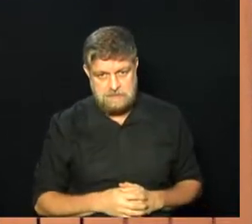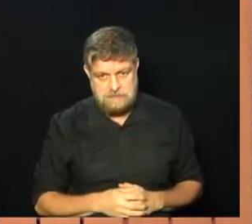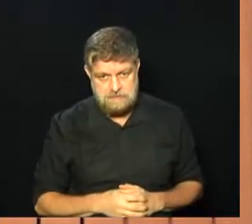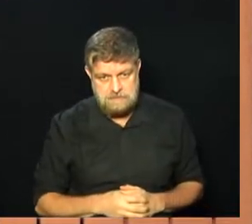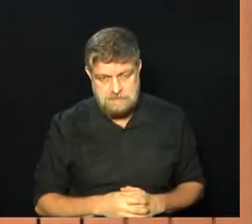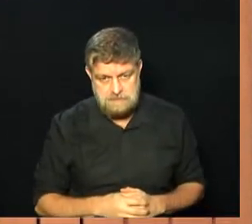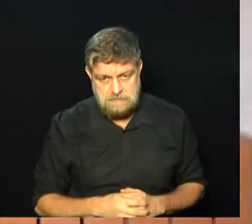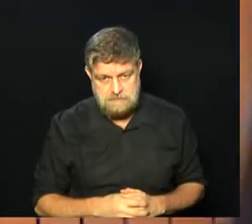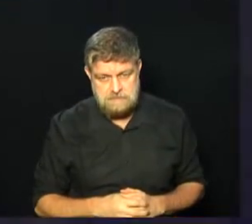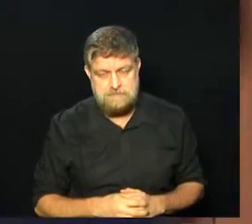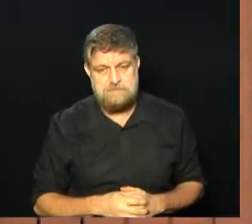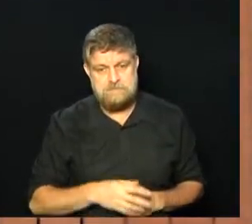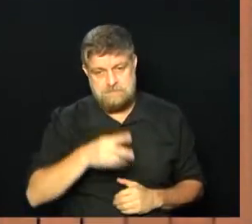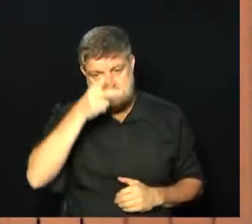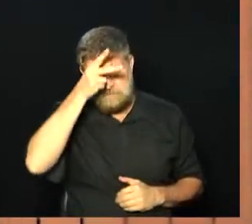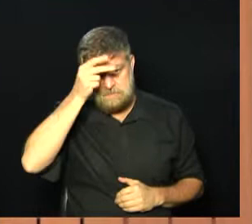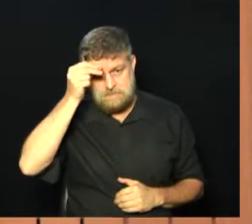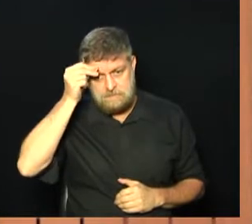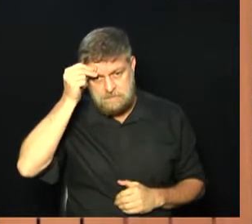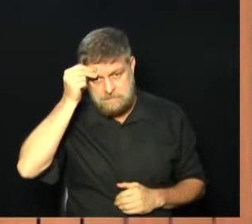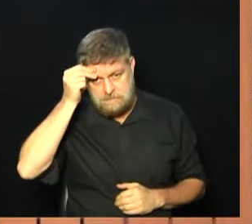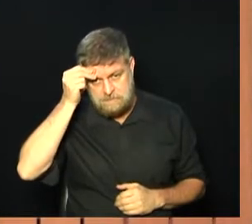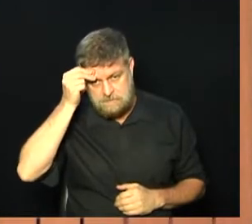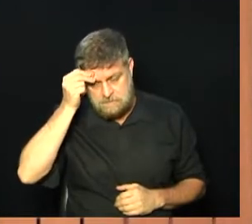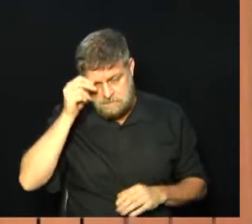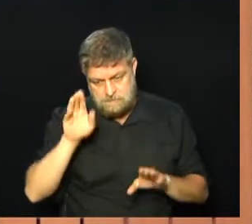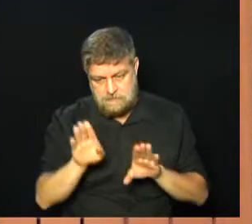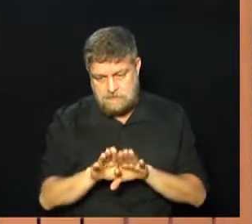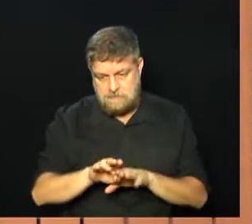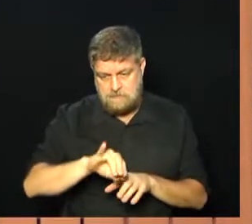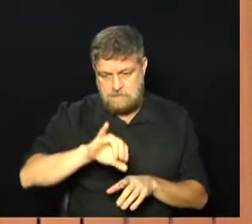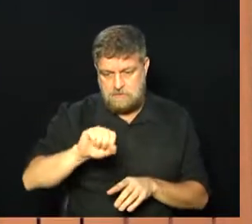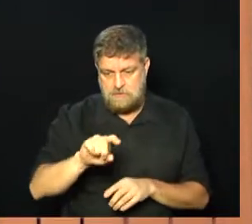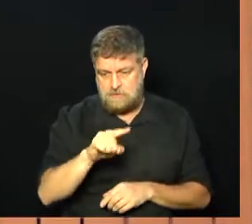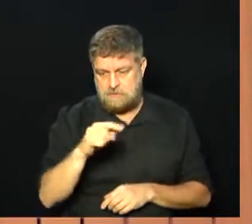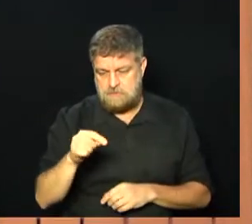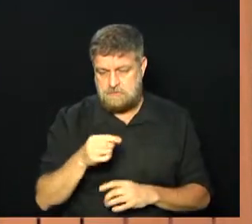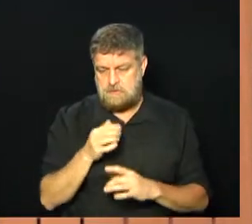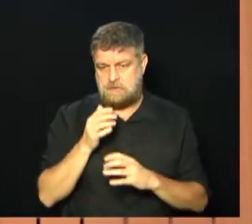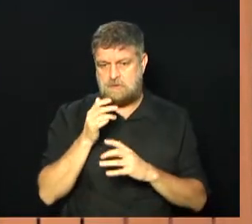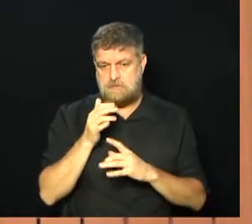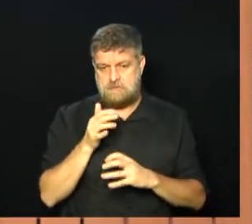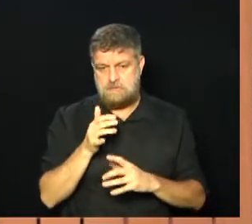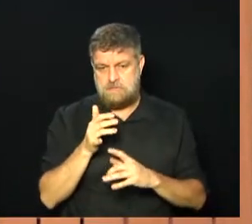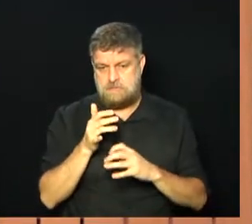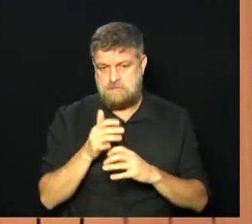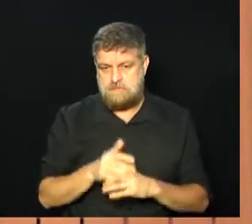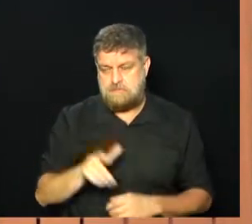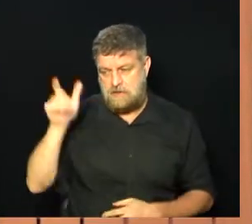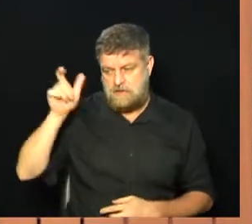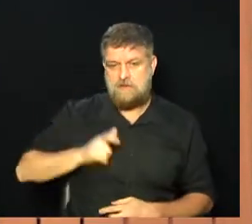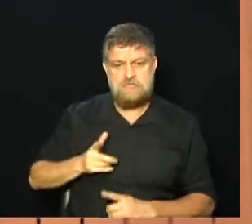SAD, prefeito, o João Bueno, saxofonista, quanta injeção dei nele,